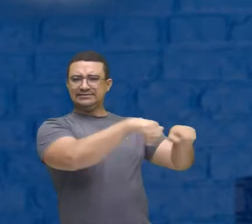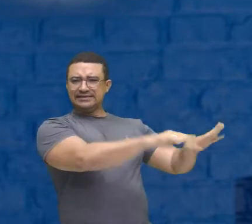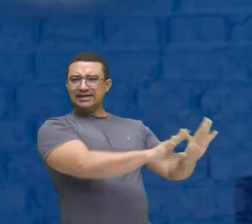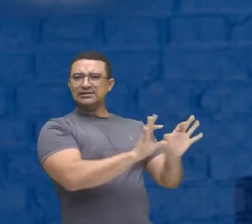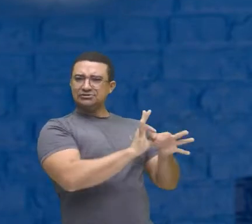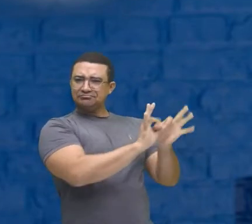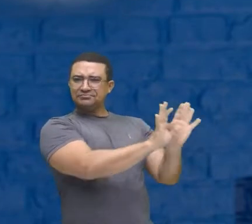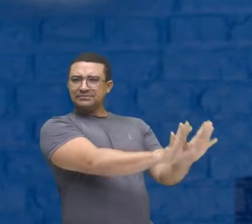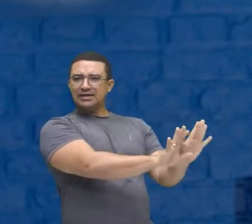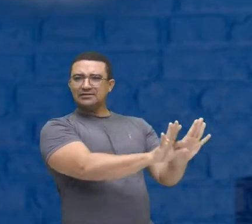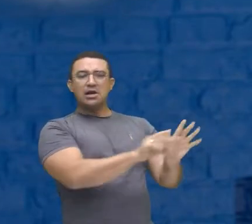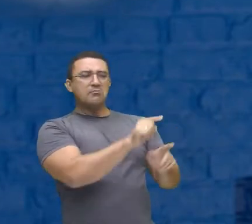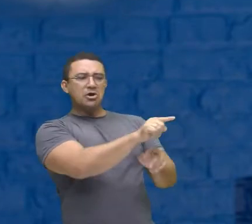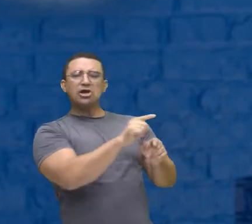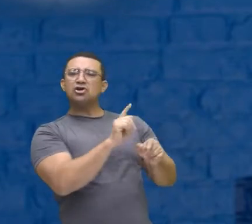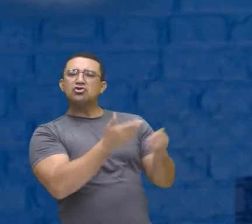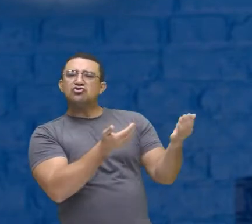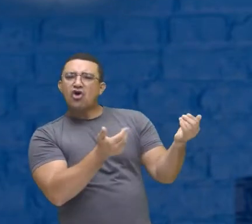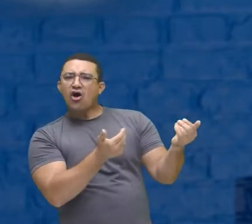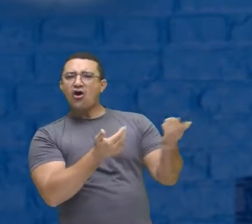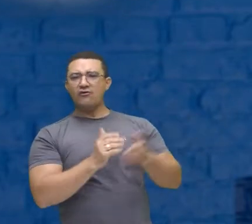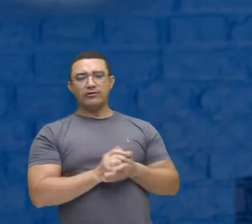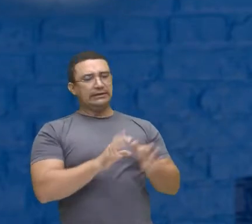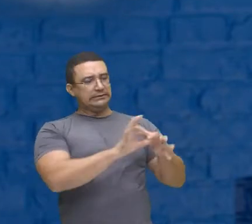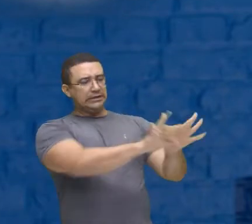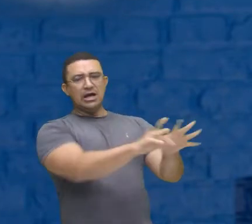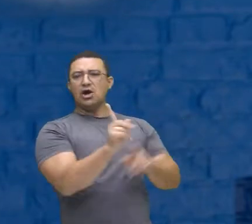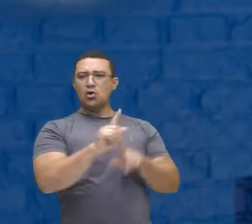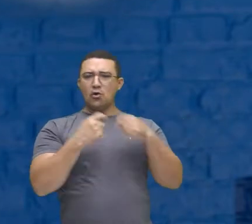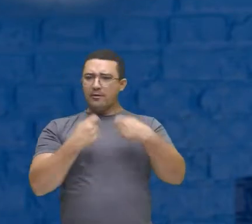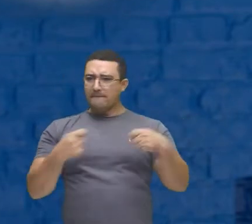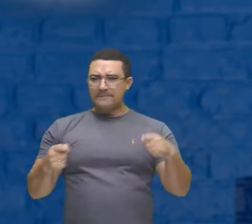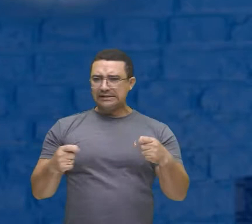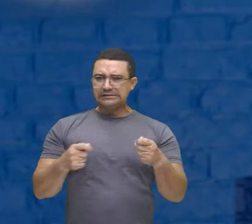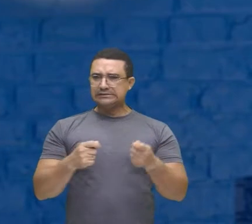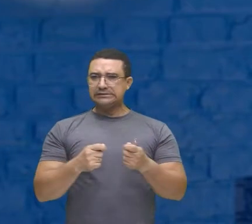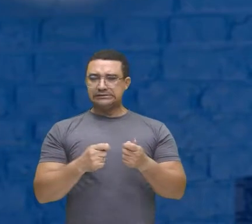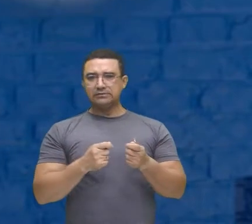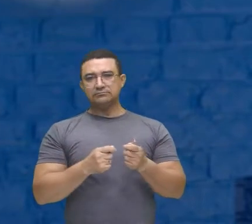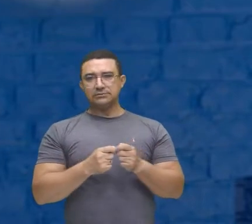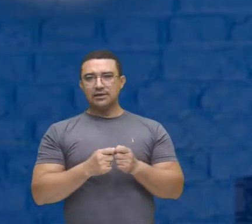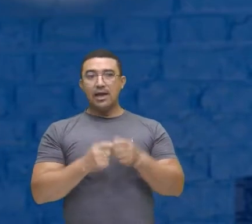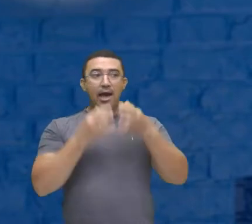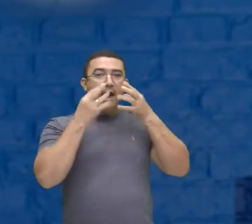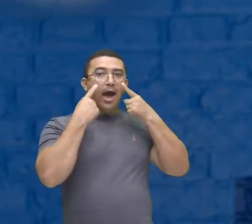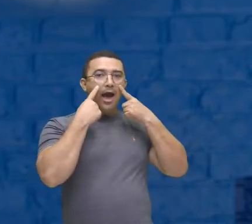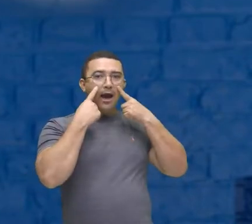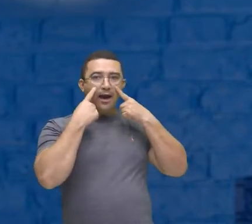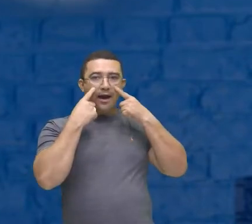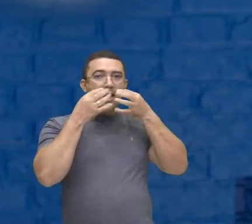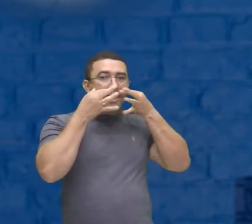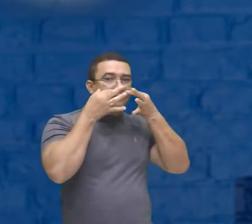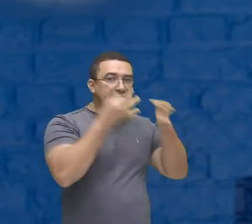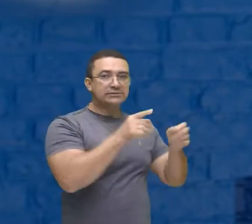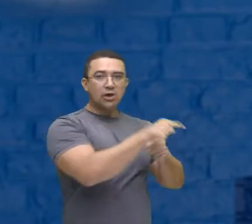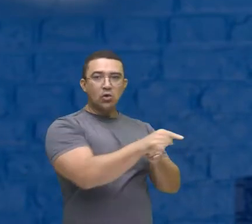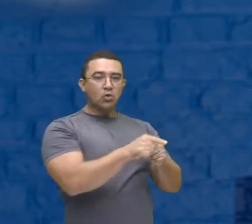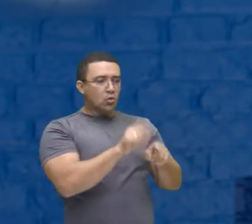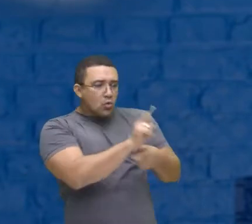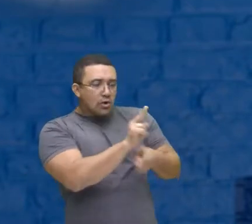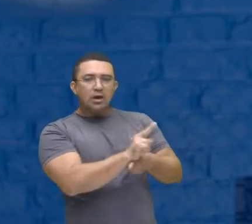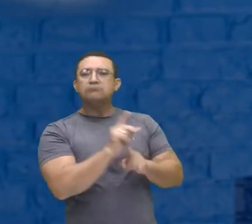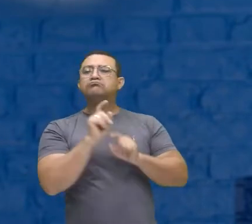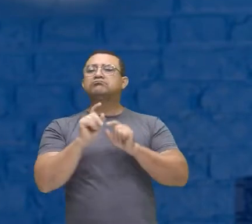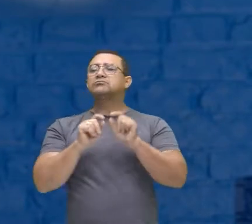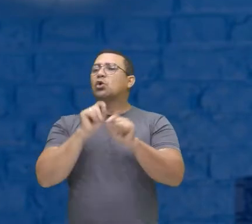ali se tornando pré-adolescente já não precisa mais de tanta atenção. E aí eu gostaria de saber, doutor Onete, como é que ficam os cuidados